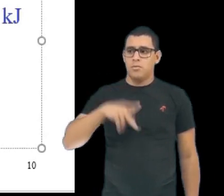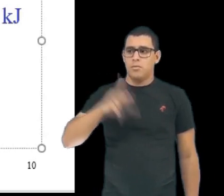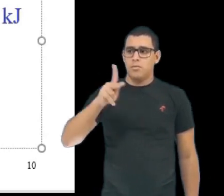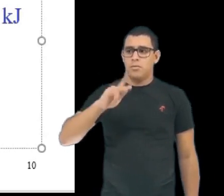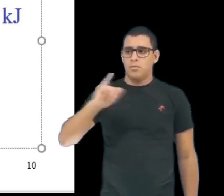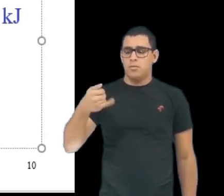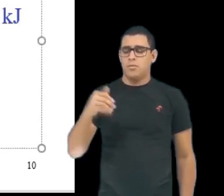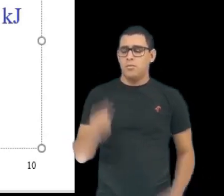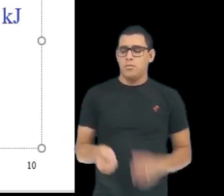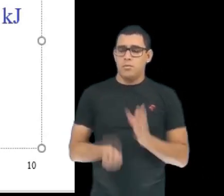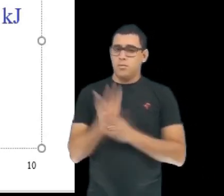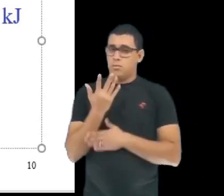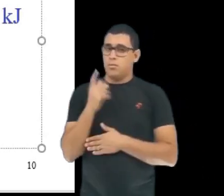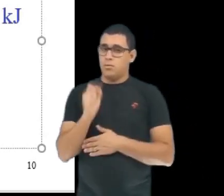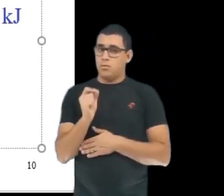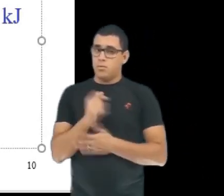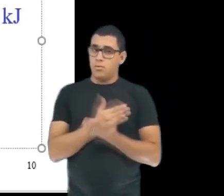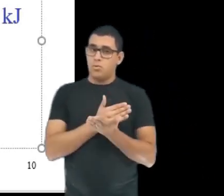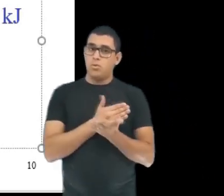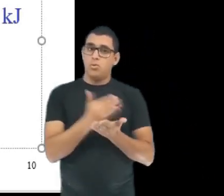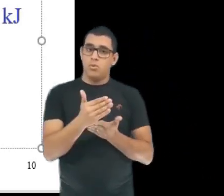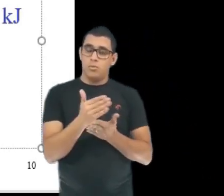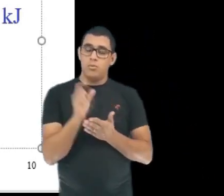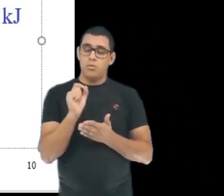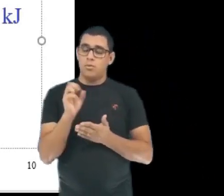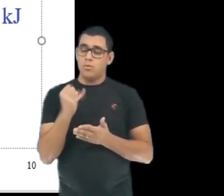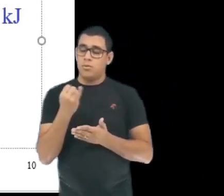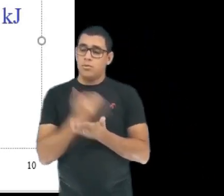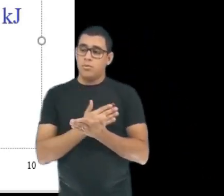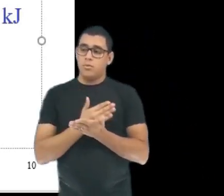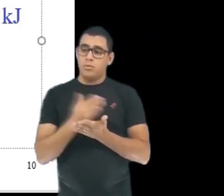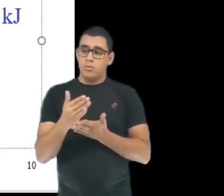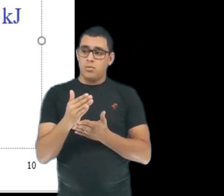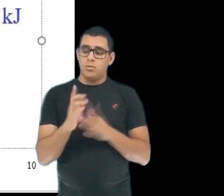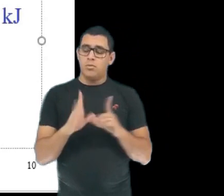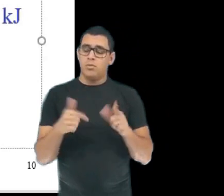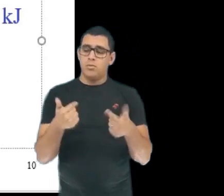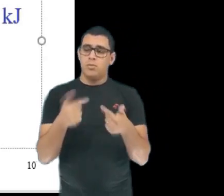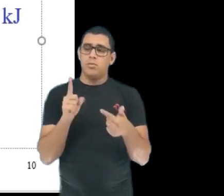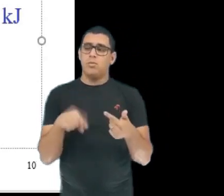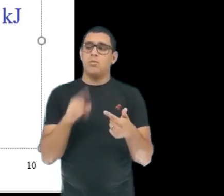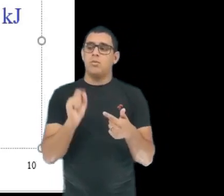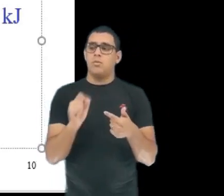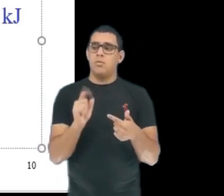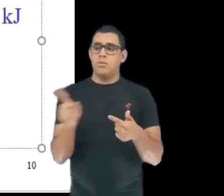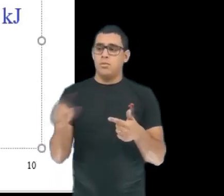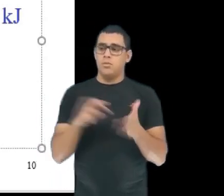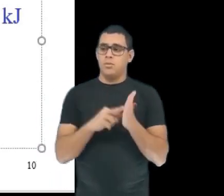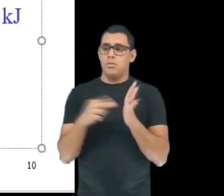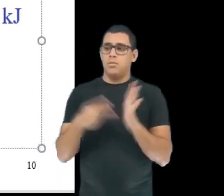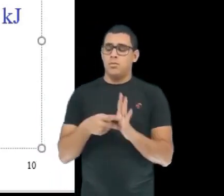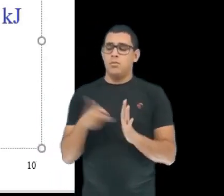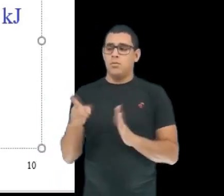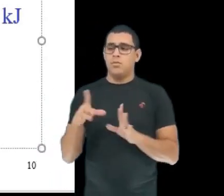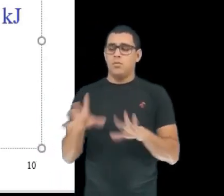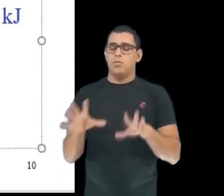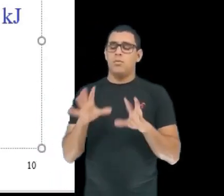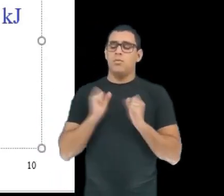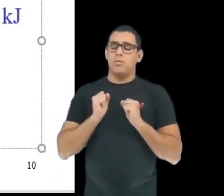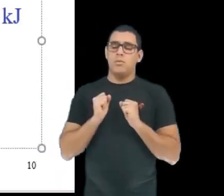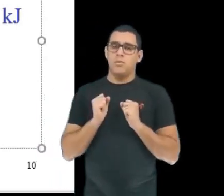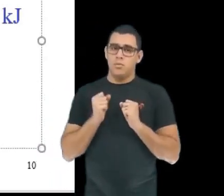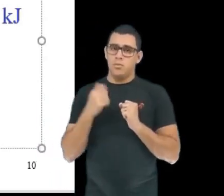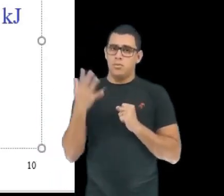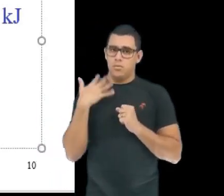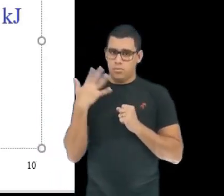quilojoule ela veio no produto, aliás, no reagente. Ela veio no início da reação. Se ela veio no início da reação, significa dizer que